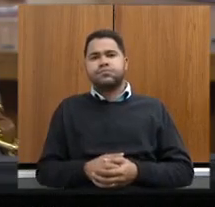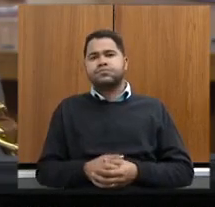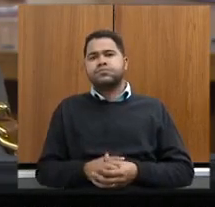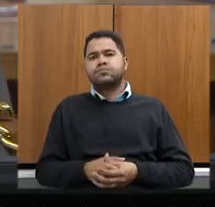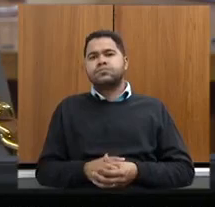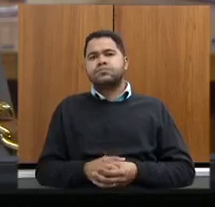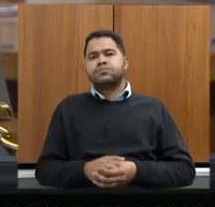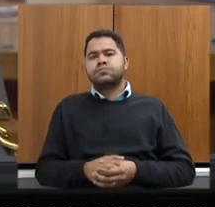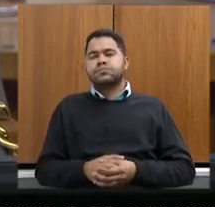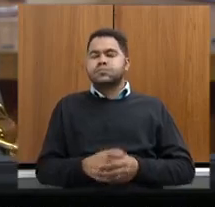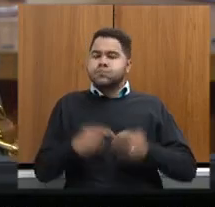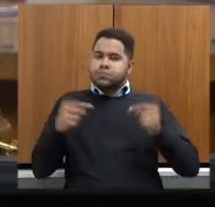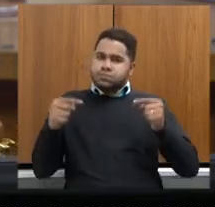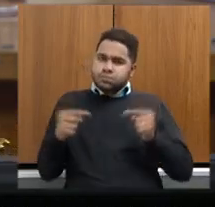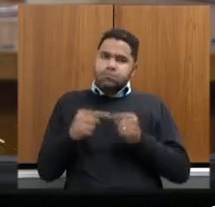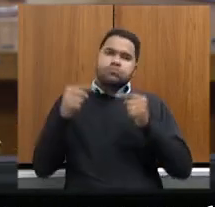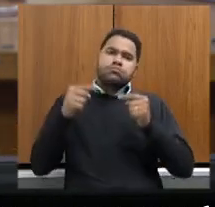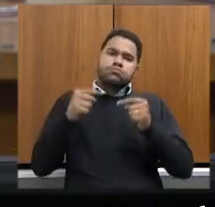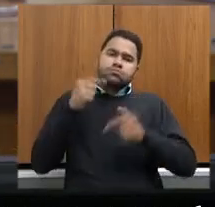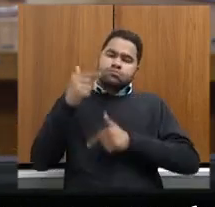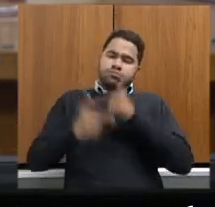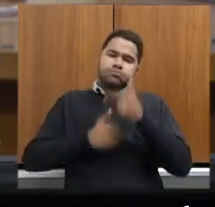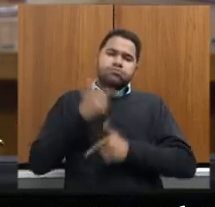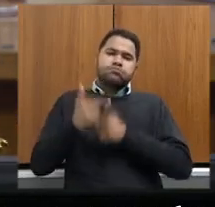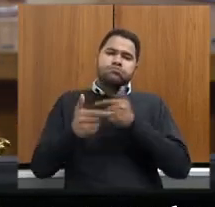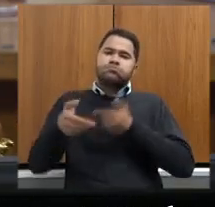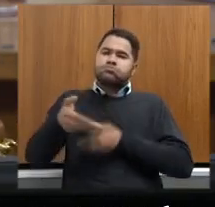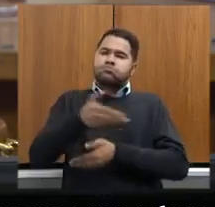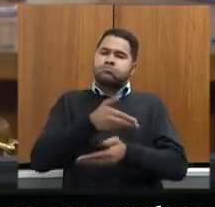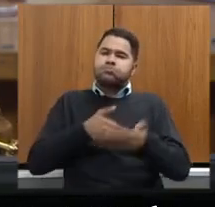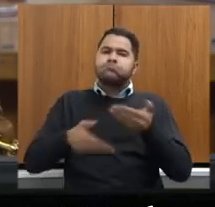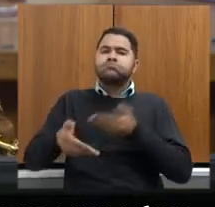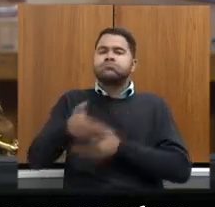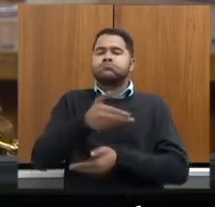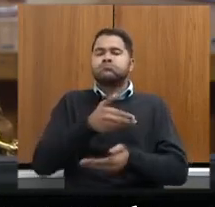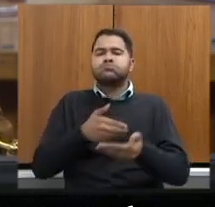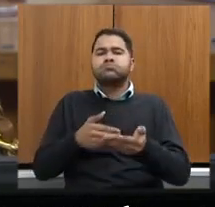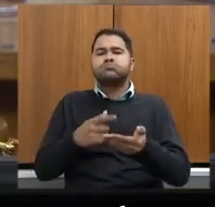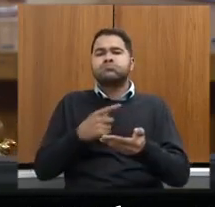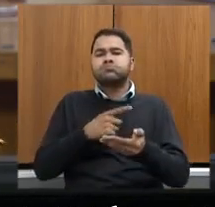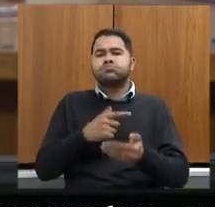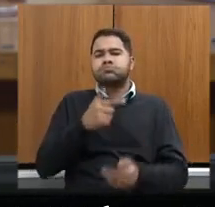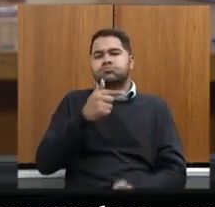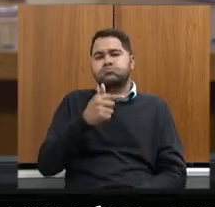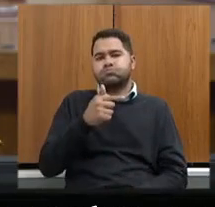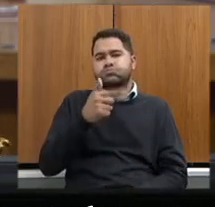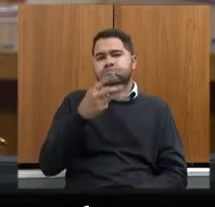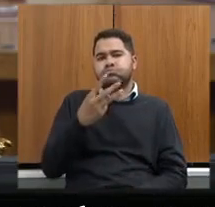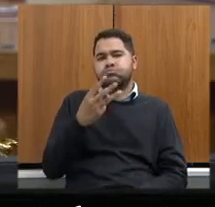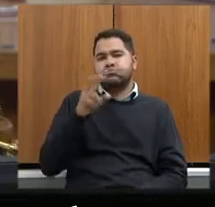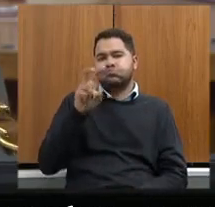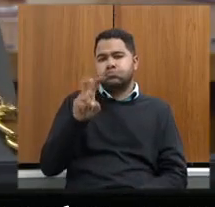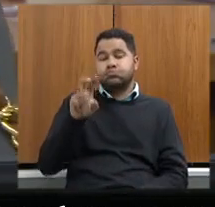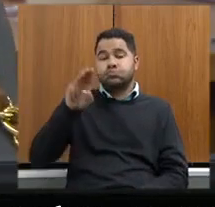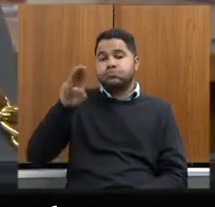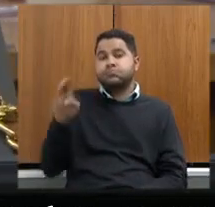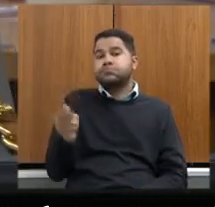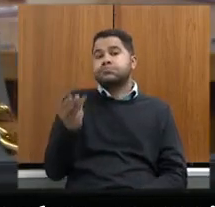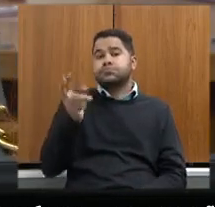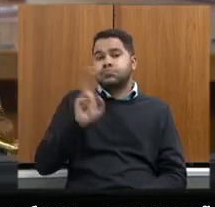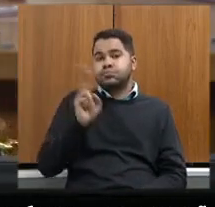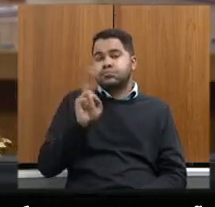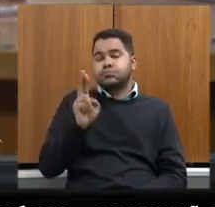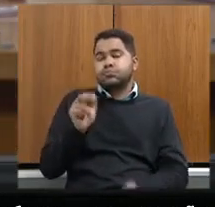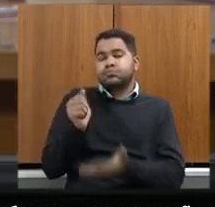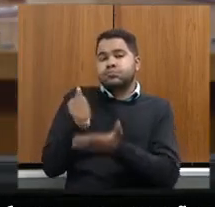em relação aos nossos serviços compartilhados a gente tem 735 milhões de reais